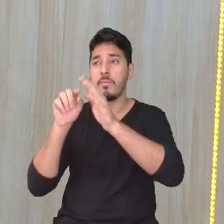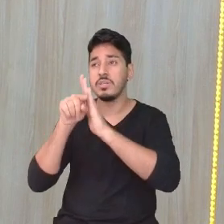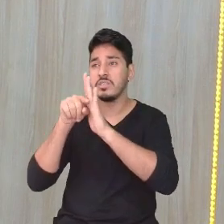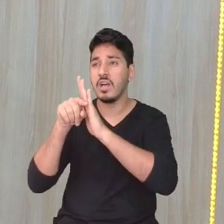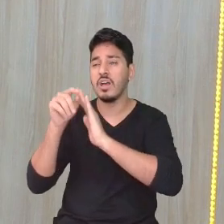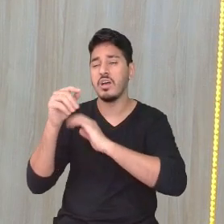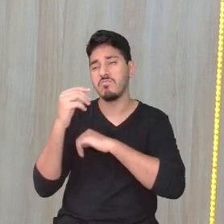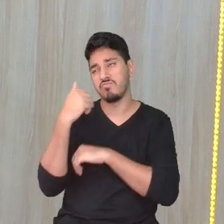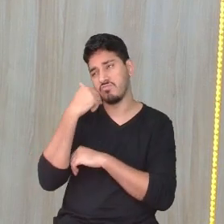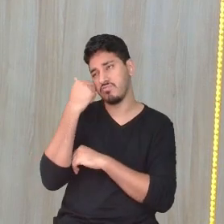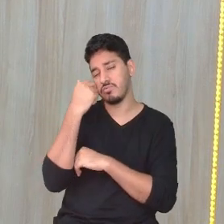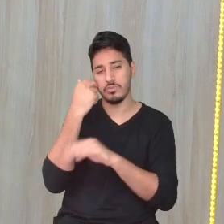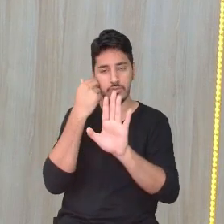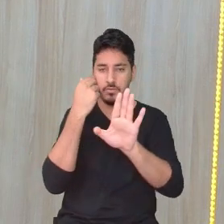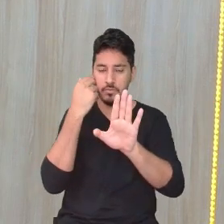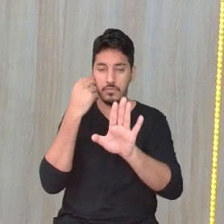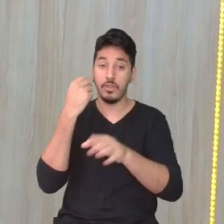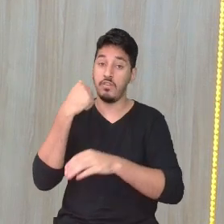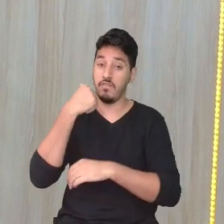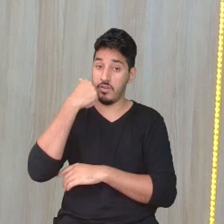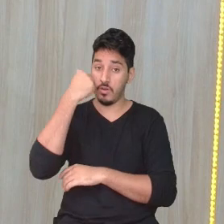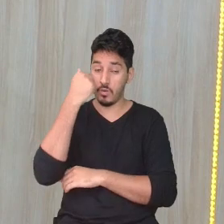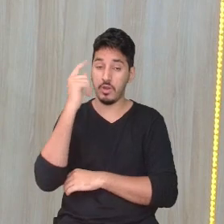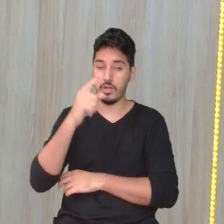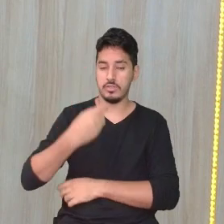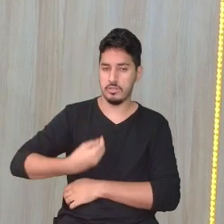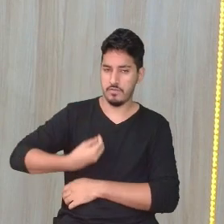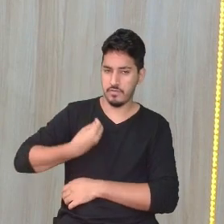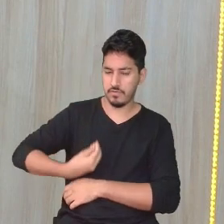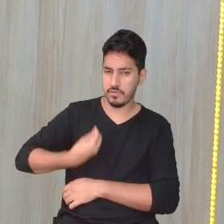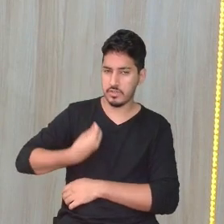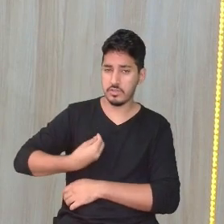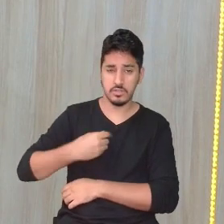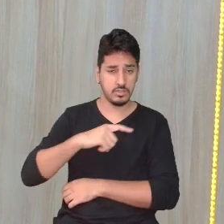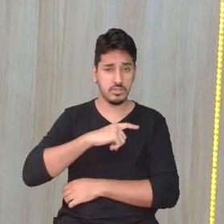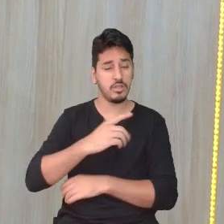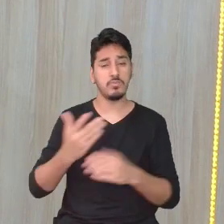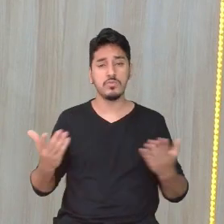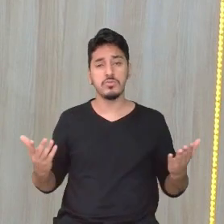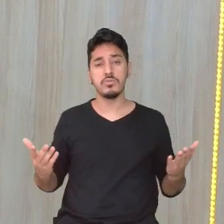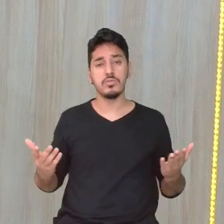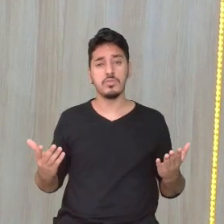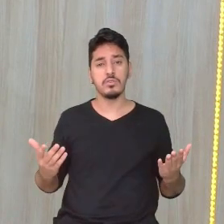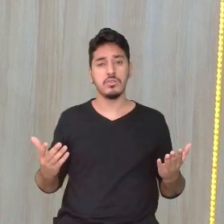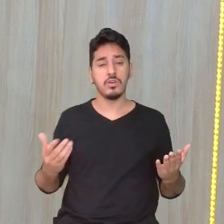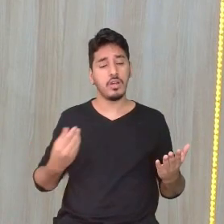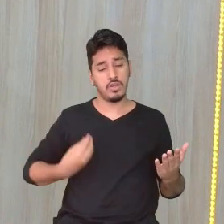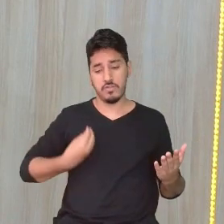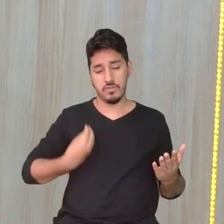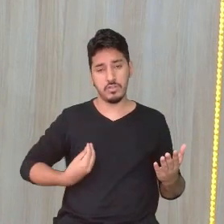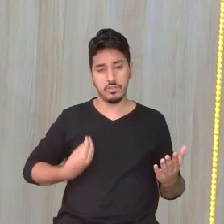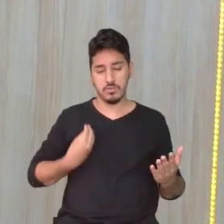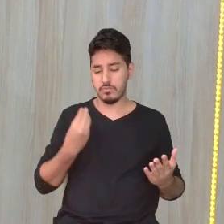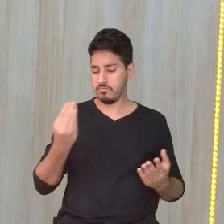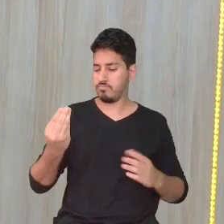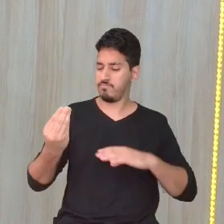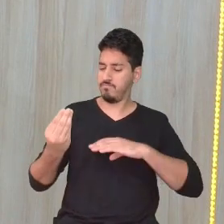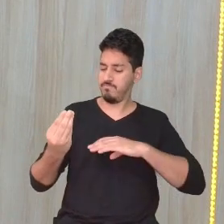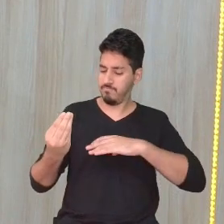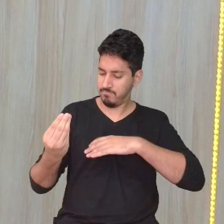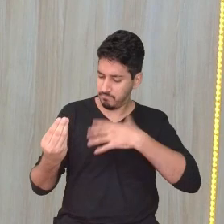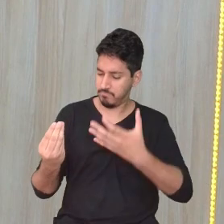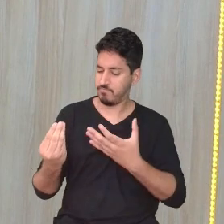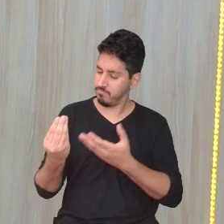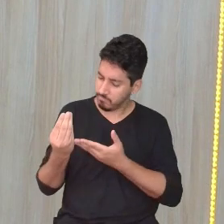contrário, vergonha é essa vida que a gente tem, a gente não levar ela com a coragem que a gente